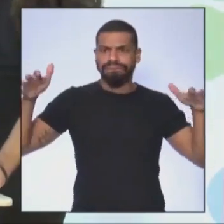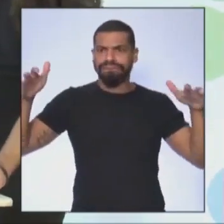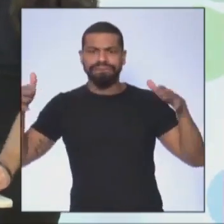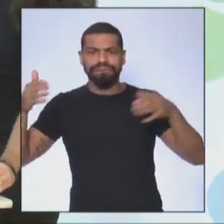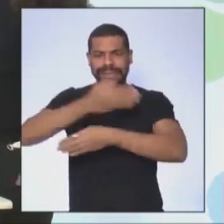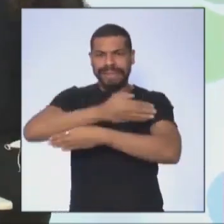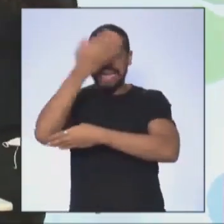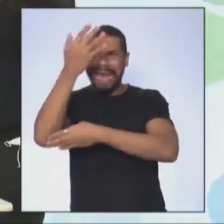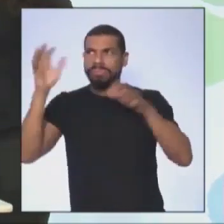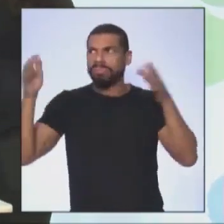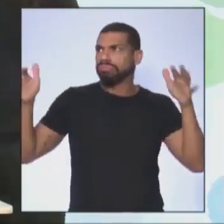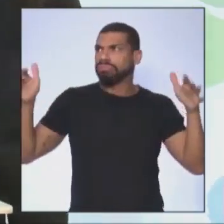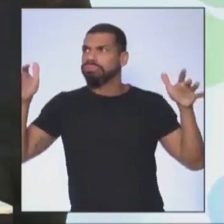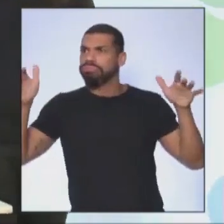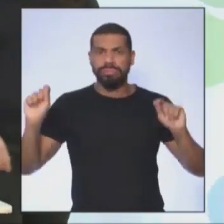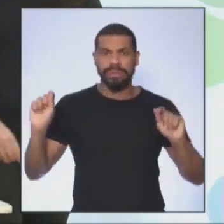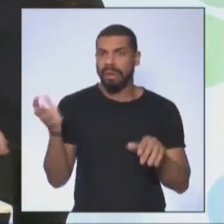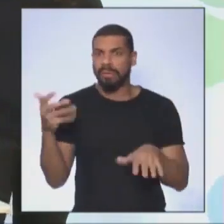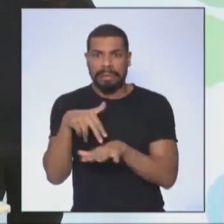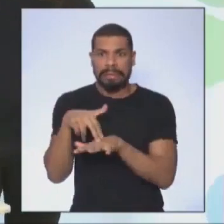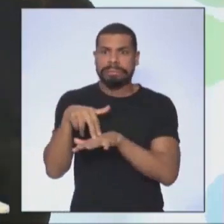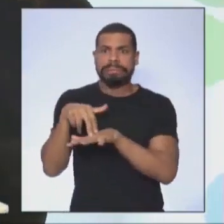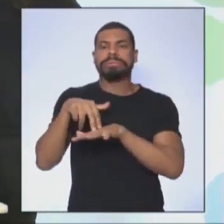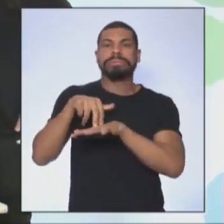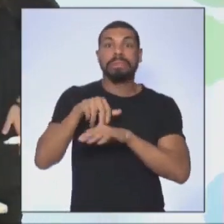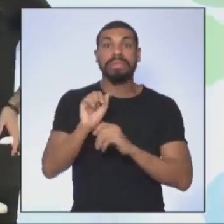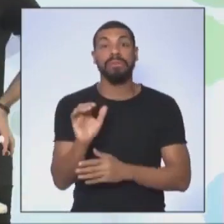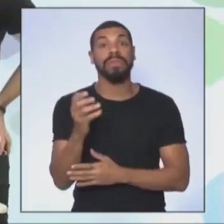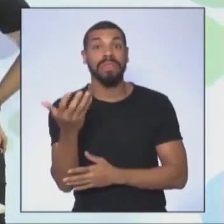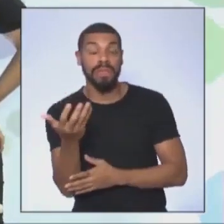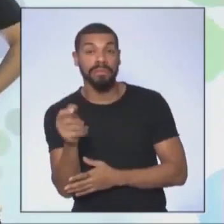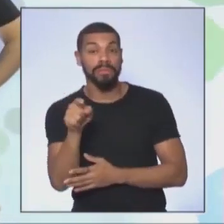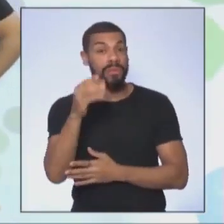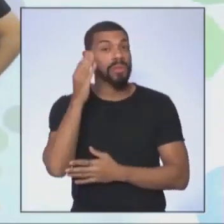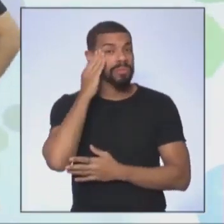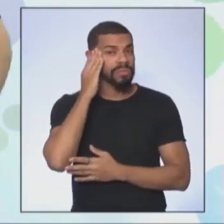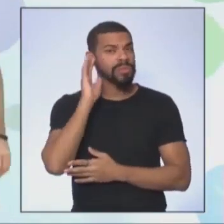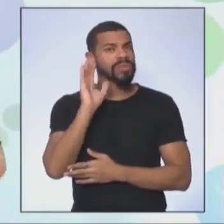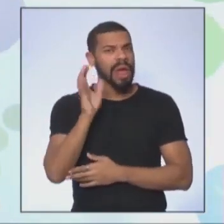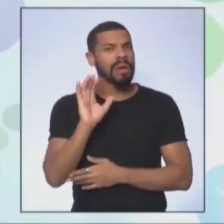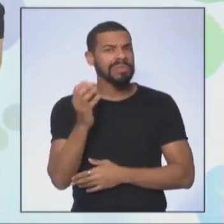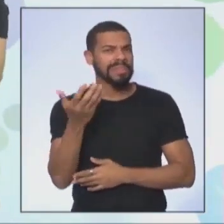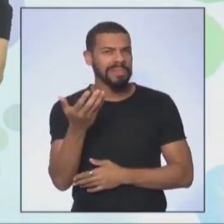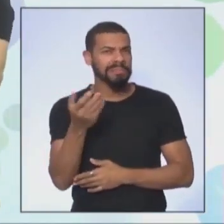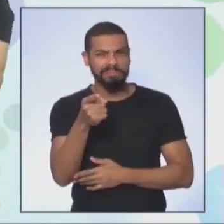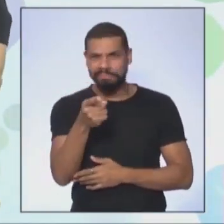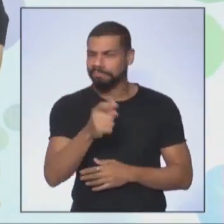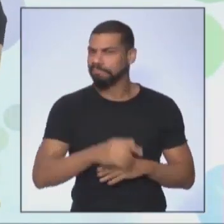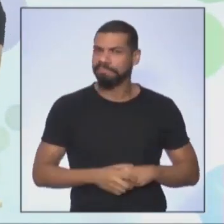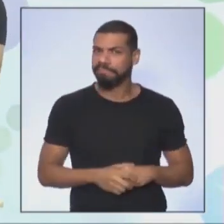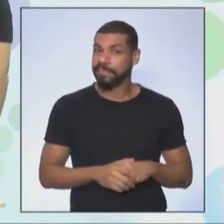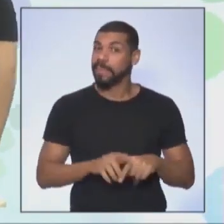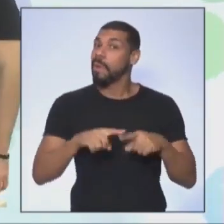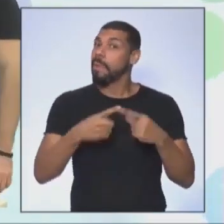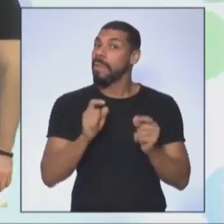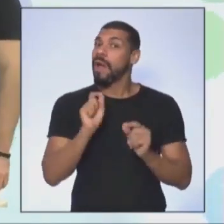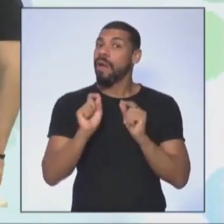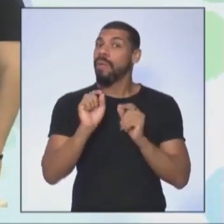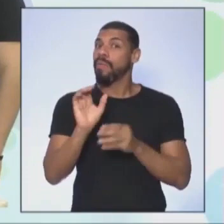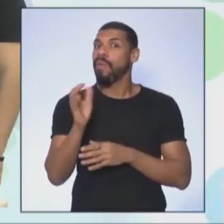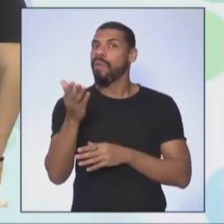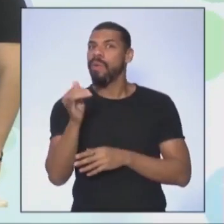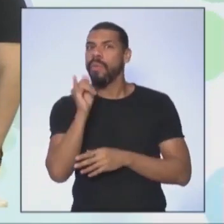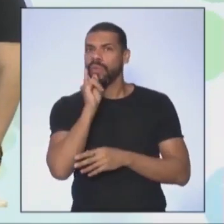está acontecendo, mãe, vem cá, o mundo vai acabar. Bom, você já deve ter pensado isso, mas na verdade o que estava acontecendo era um cara